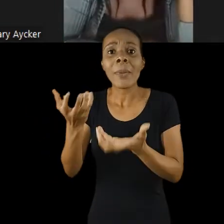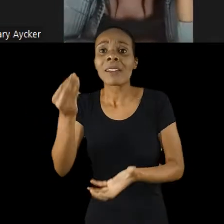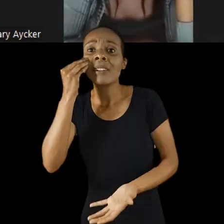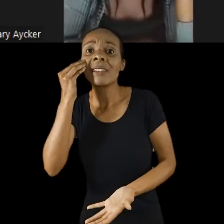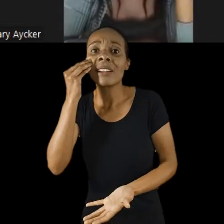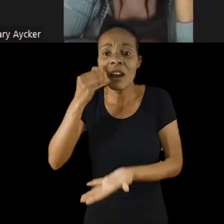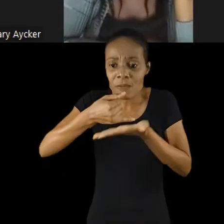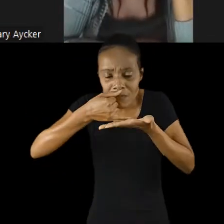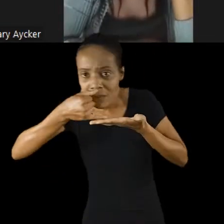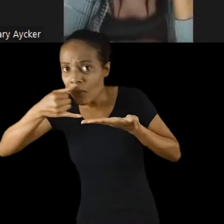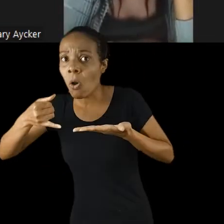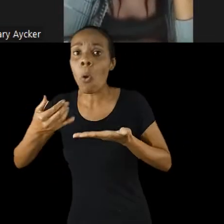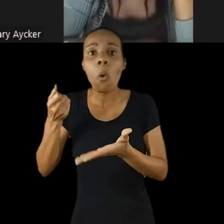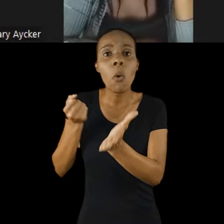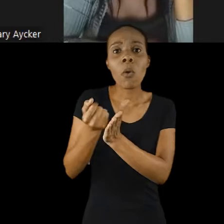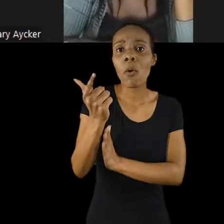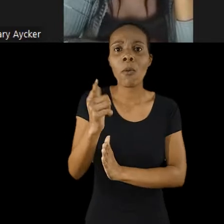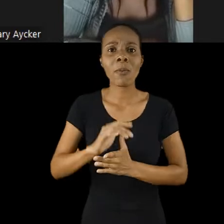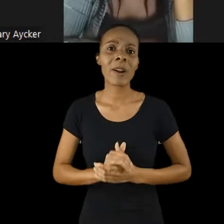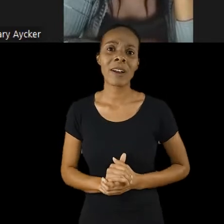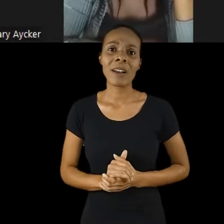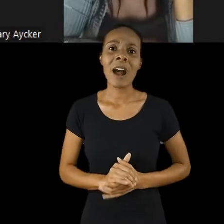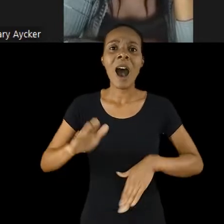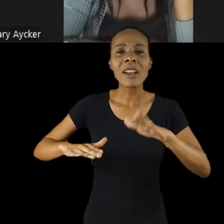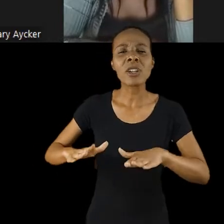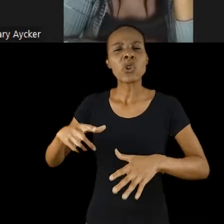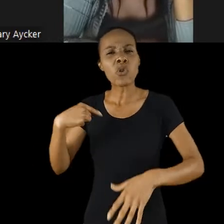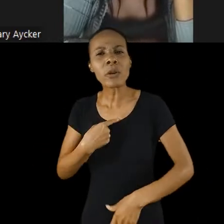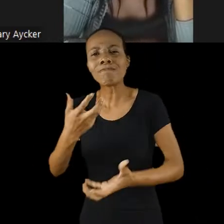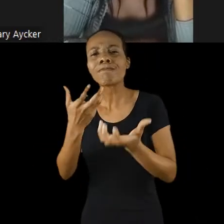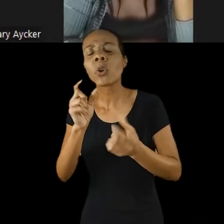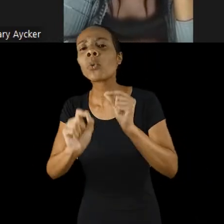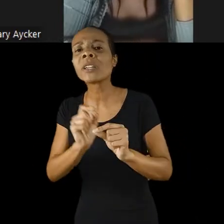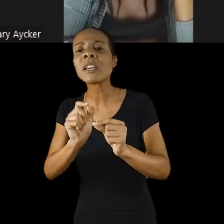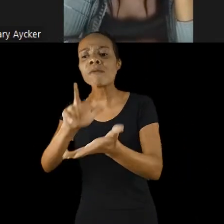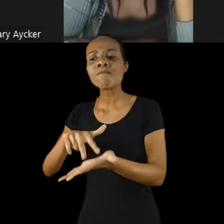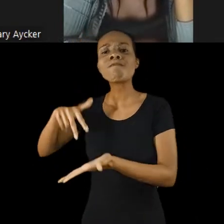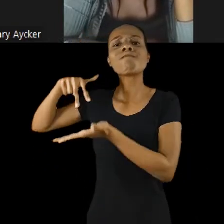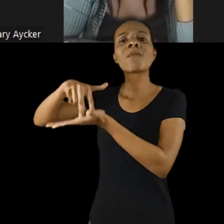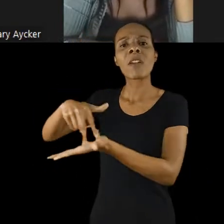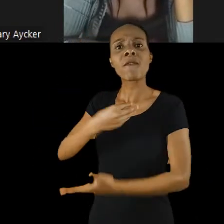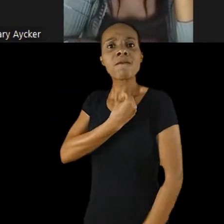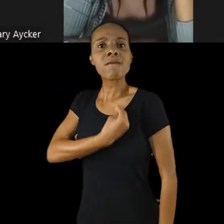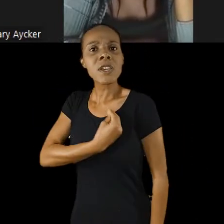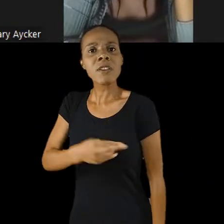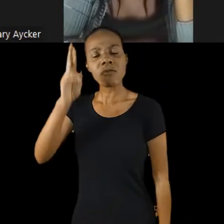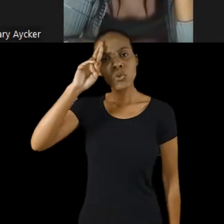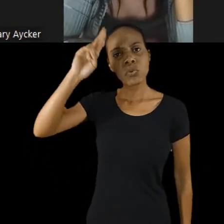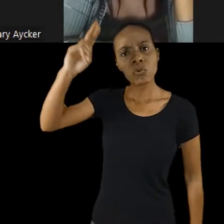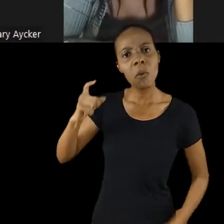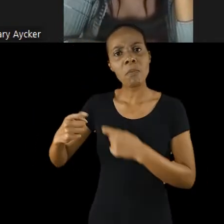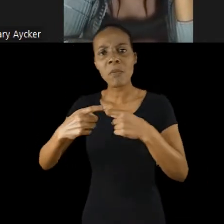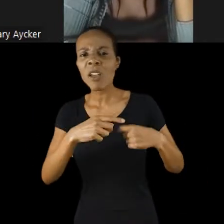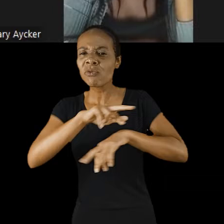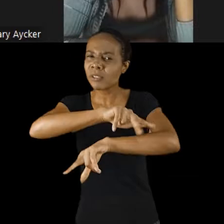Bichat dizendo que nós vamos ficar vivas, que nós vamos ser doutoras, que se eles criam a gente na rua, a gente vai ser a própria literatura. Porque eu acho